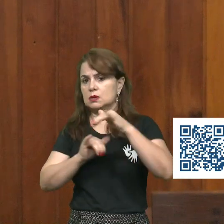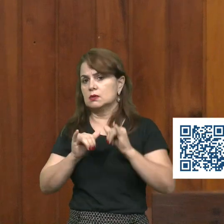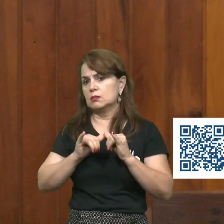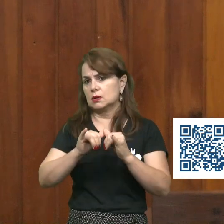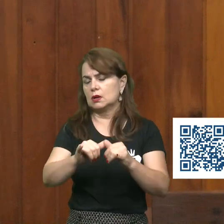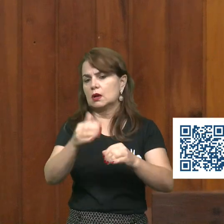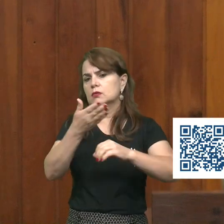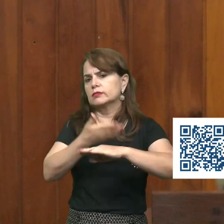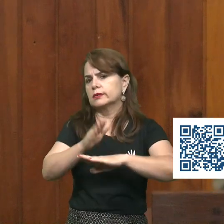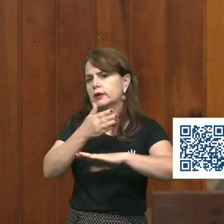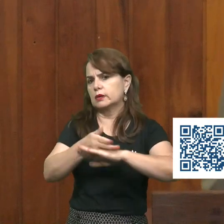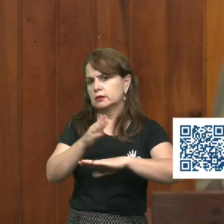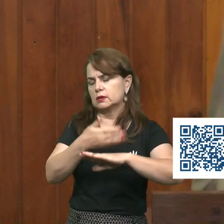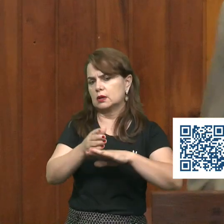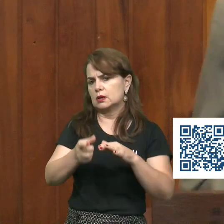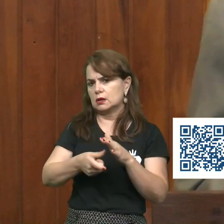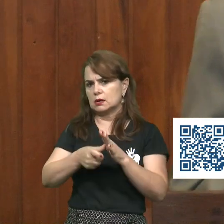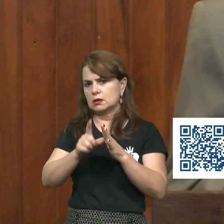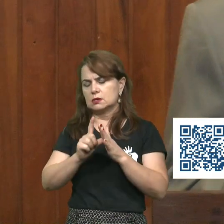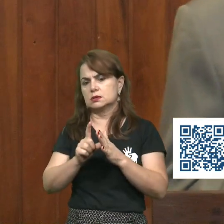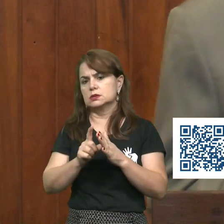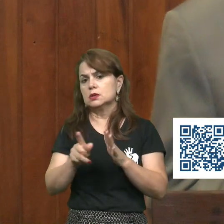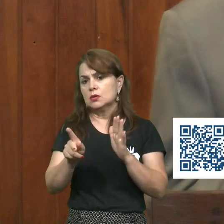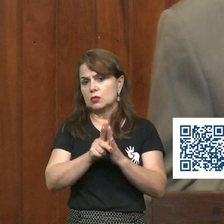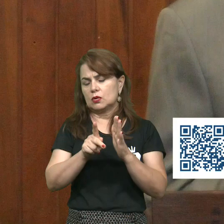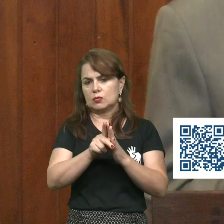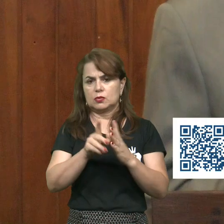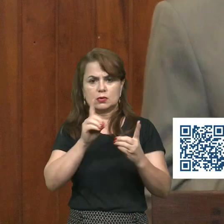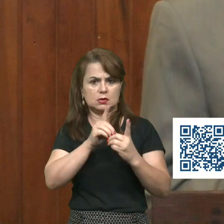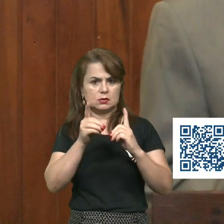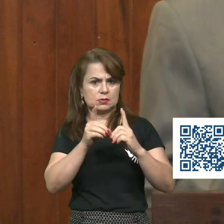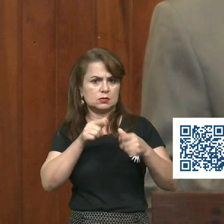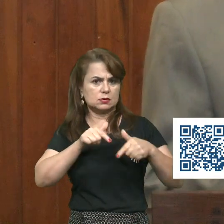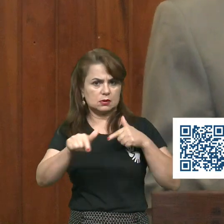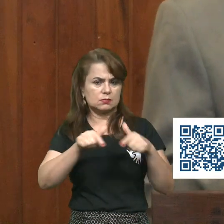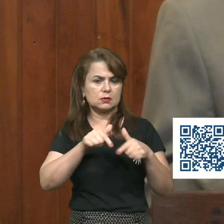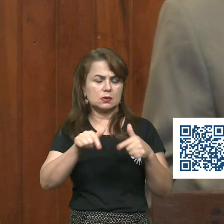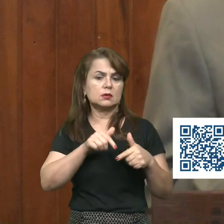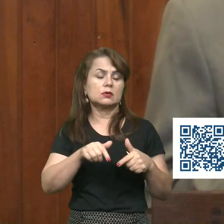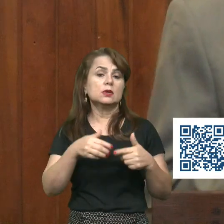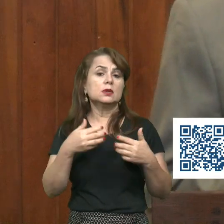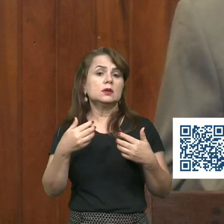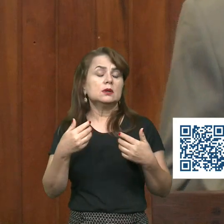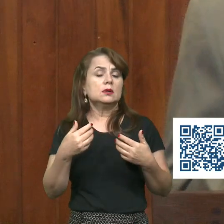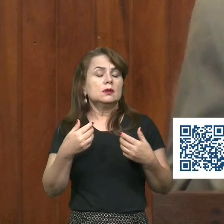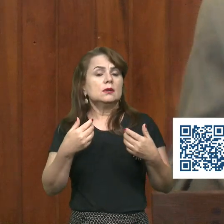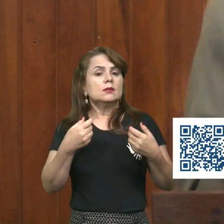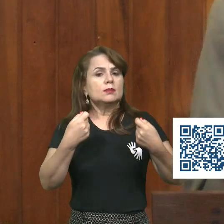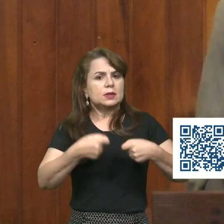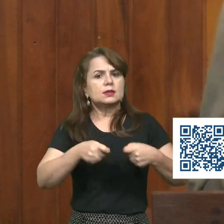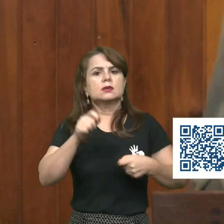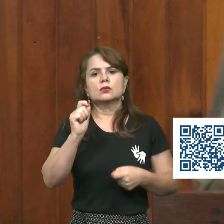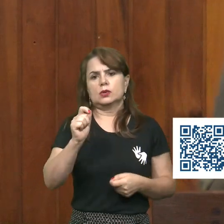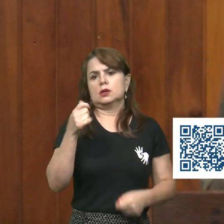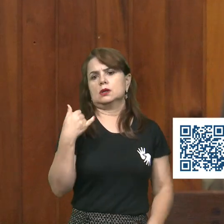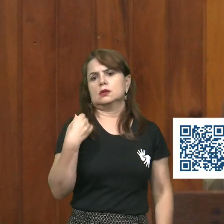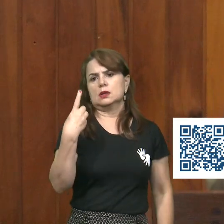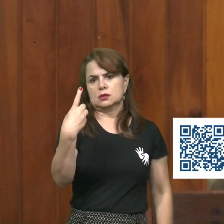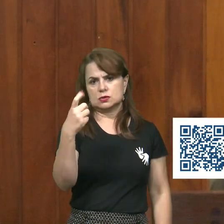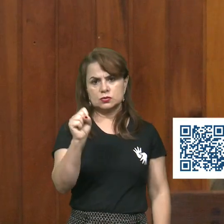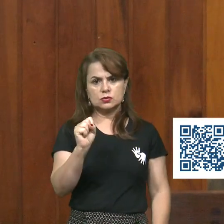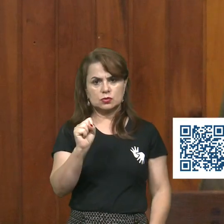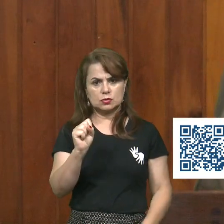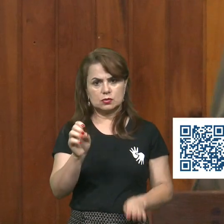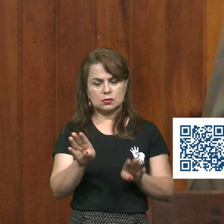técnicos e operacionais para esse atendimento. Basta ter 18 anos e ter os documentos